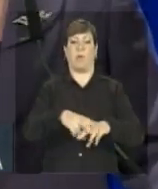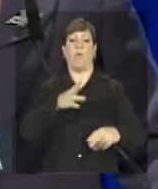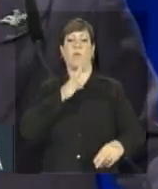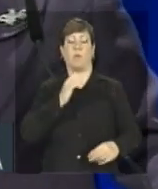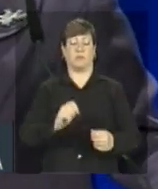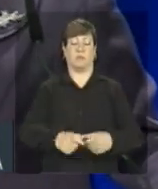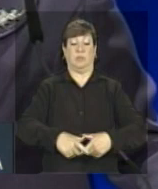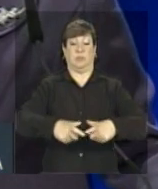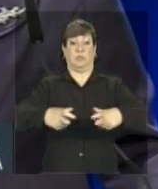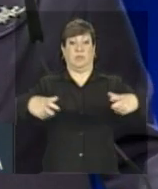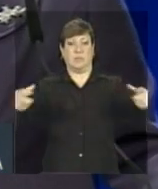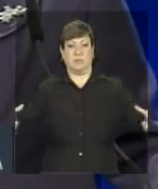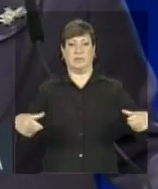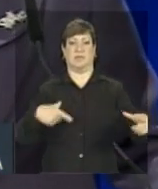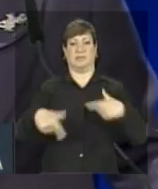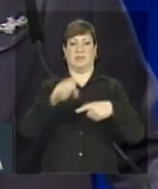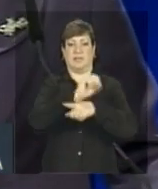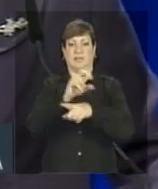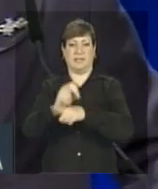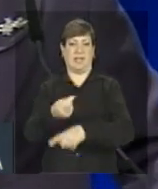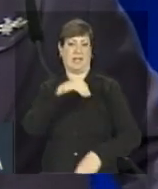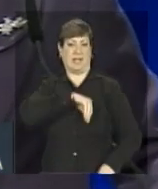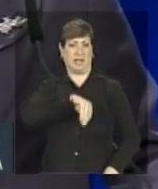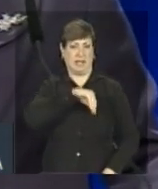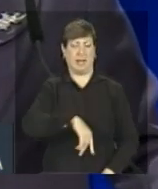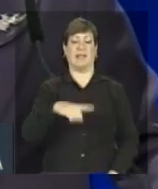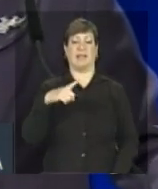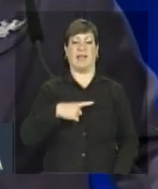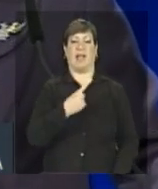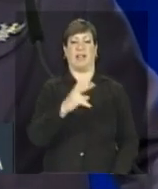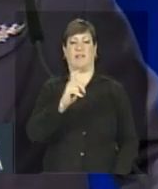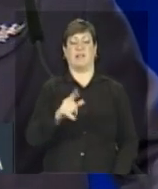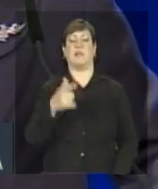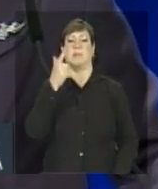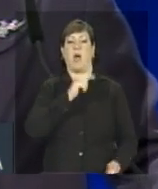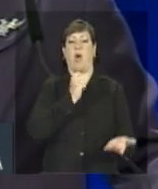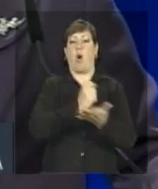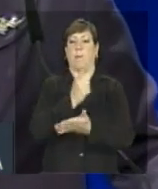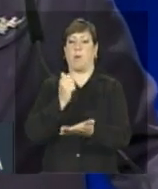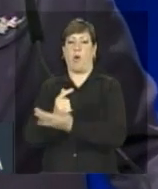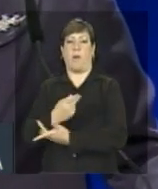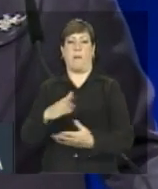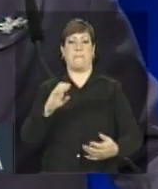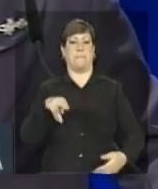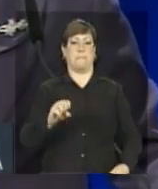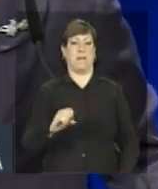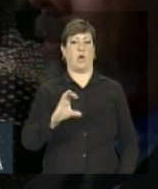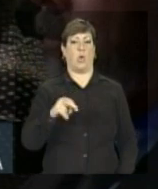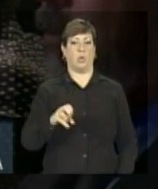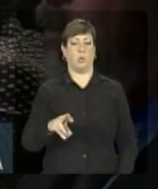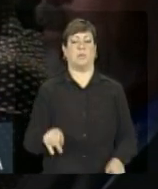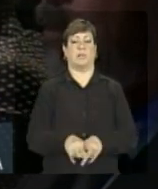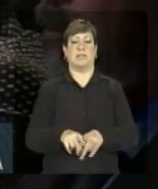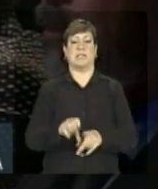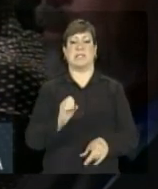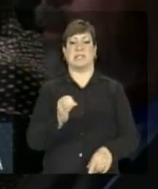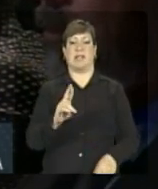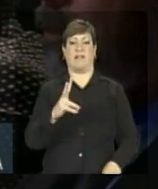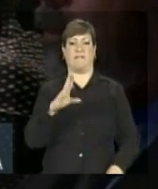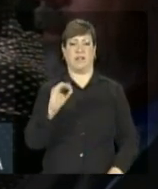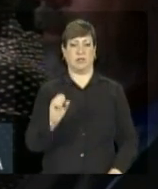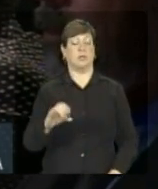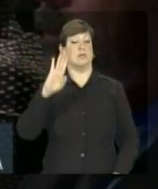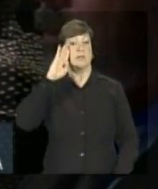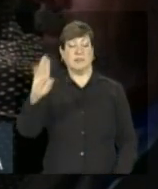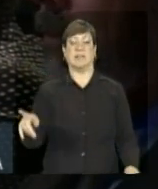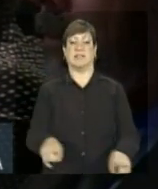emprego e da renda, têm cada vez mais acesso a bens de consumo e serviços, inclusive e